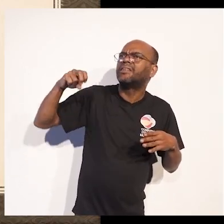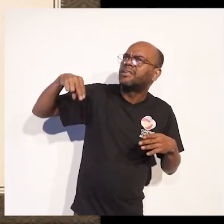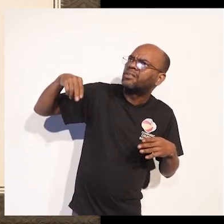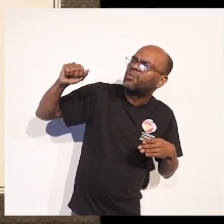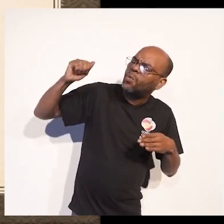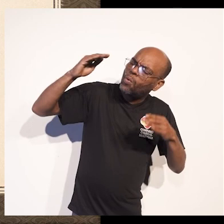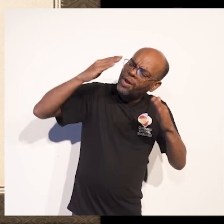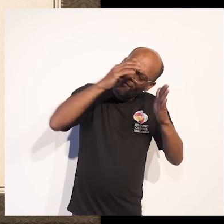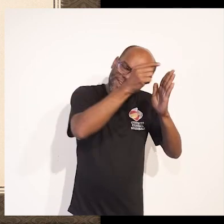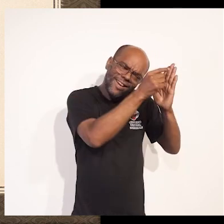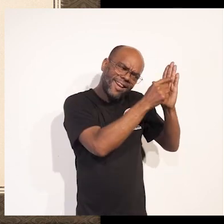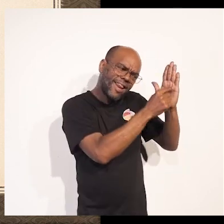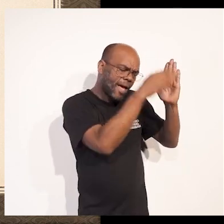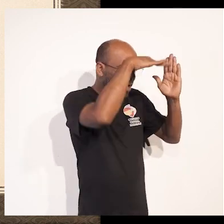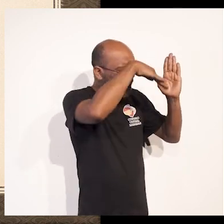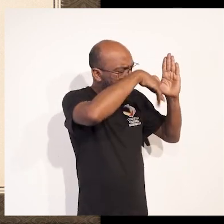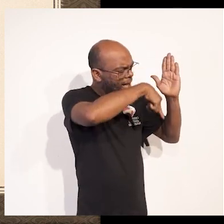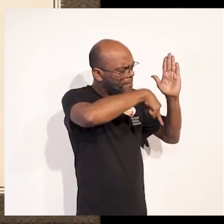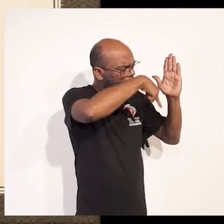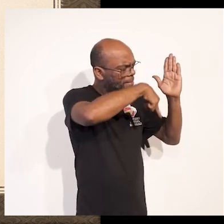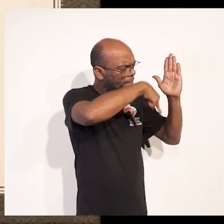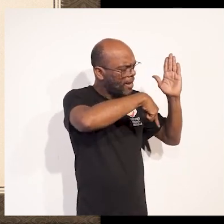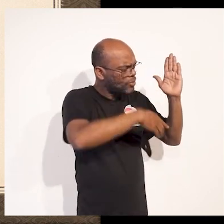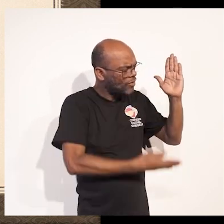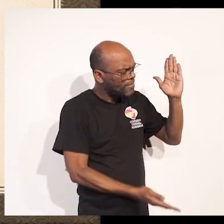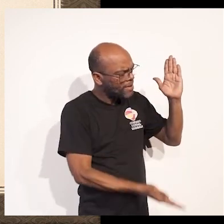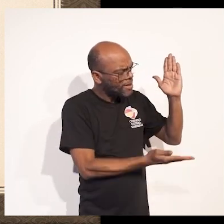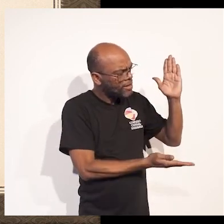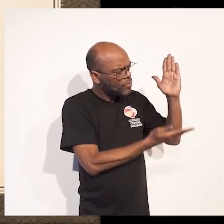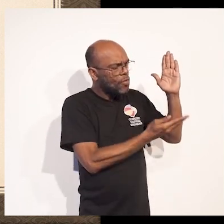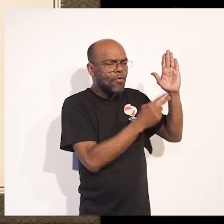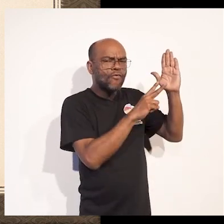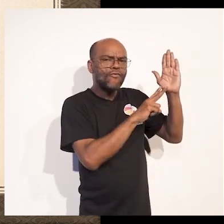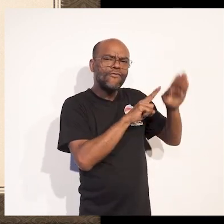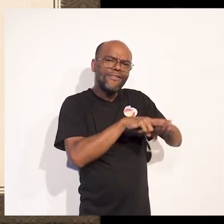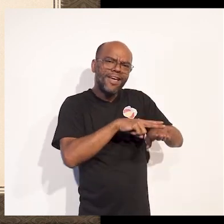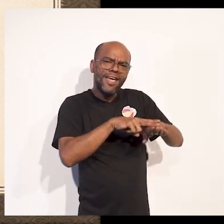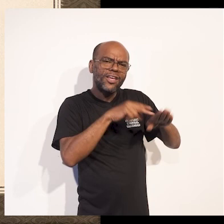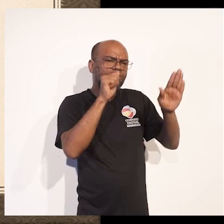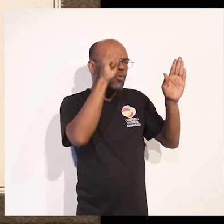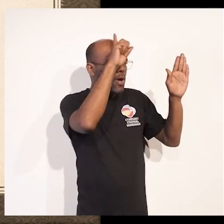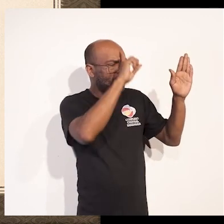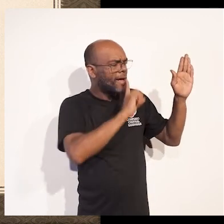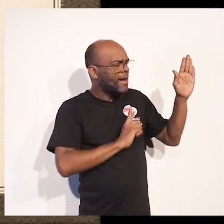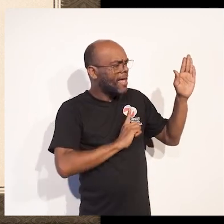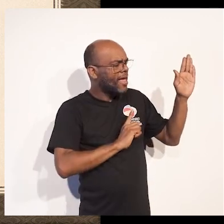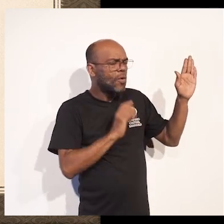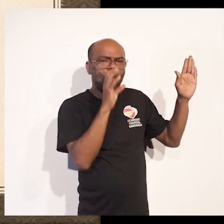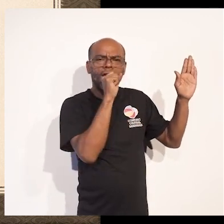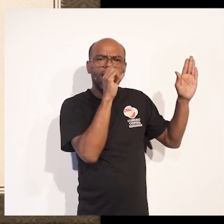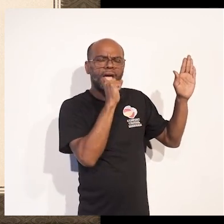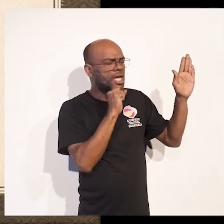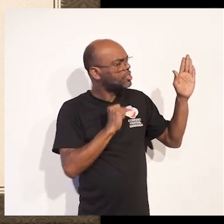gráfico vai lá para baixo. Vai pegando o ciano, o verde, o amarelo um pouquinho, o laranjado